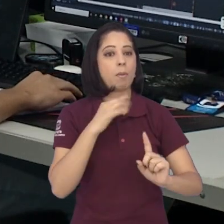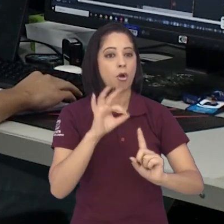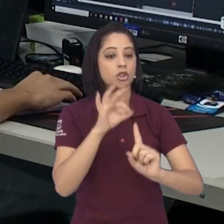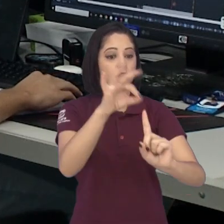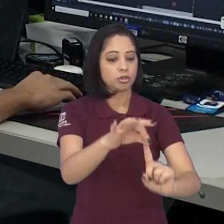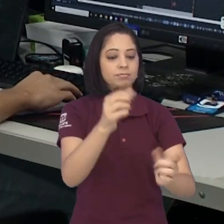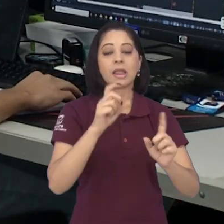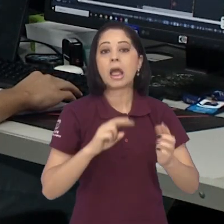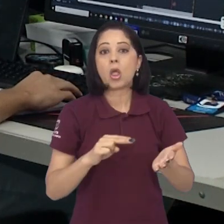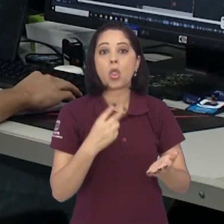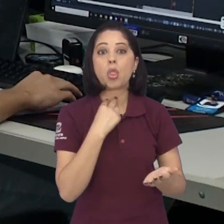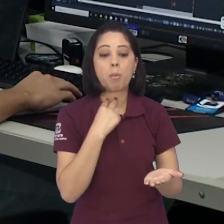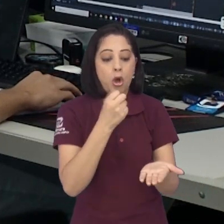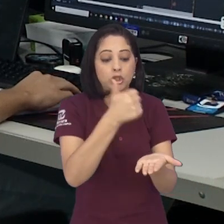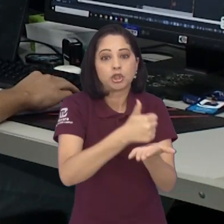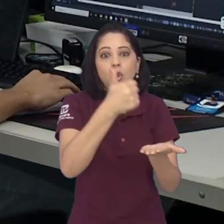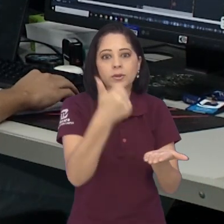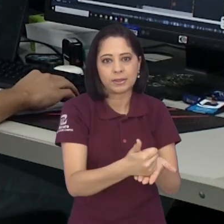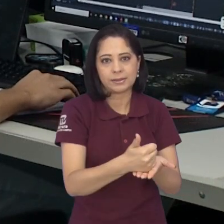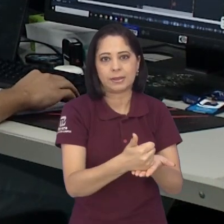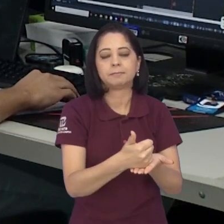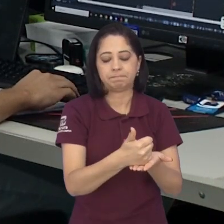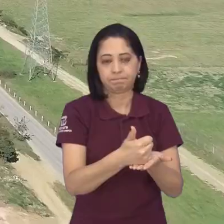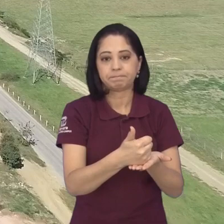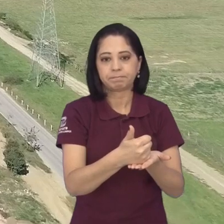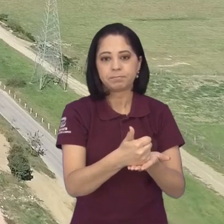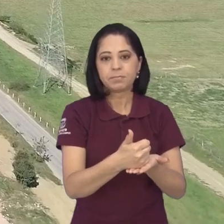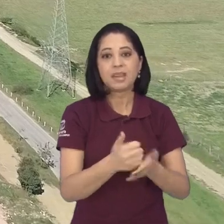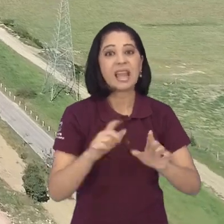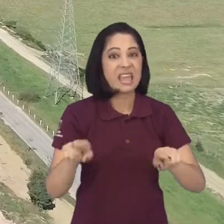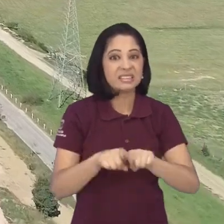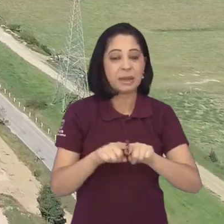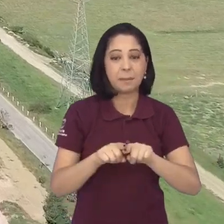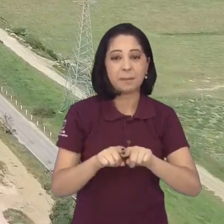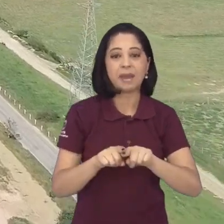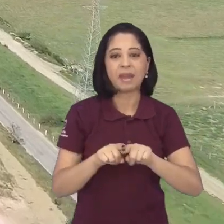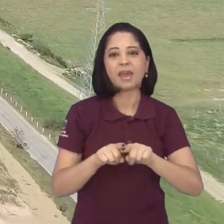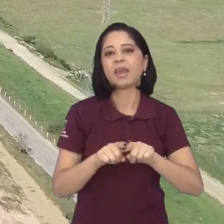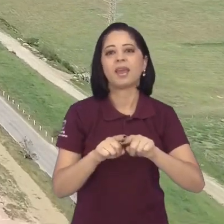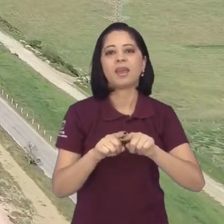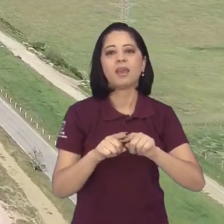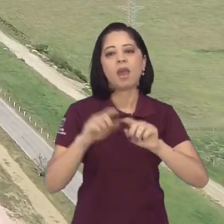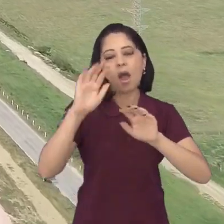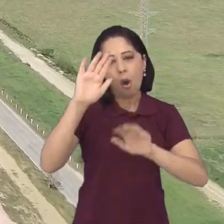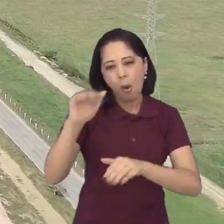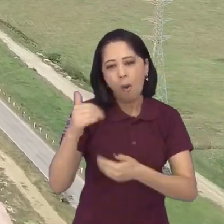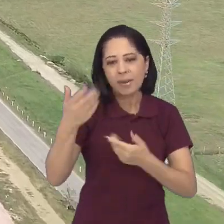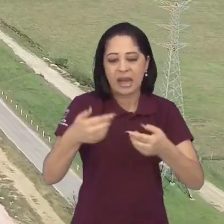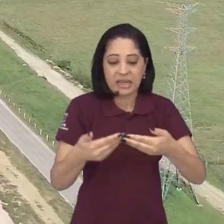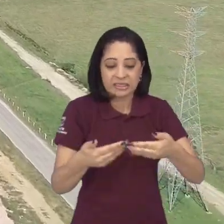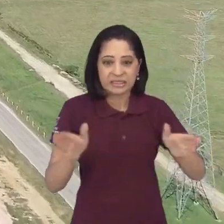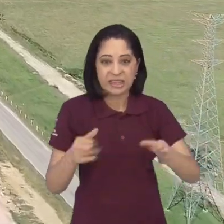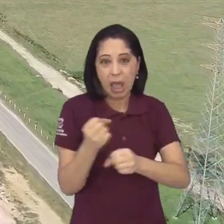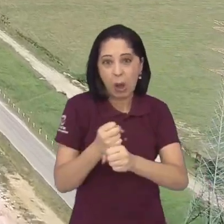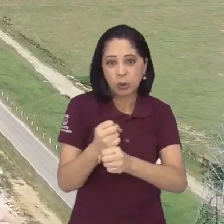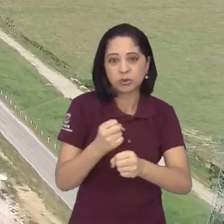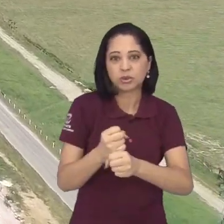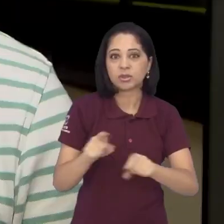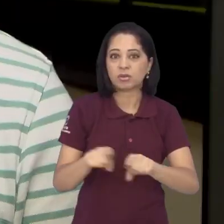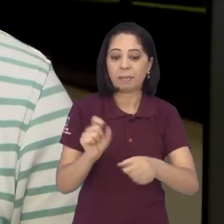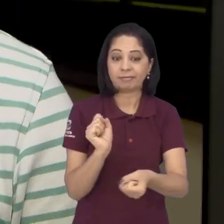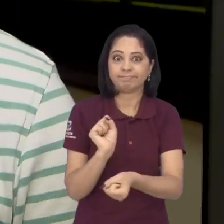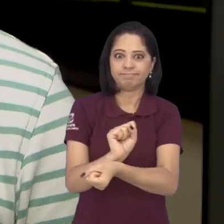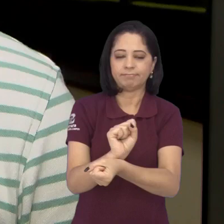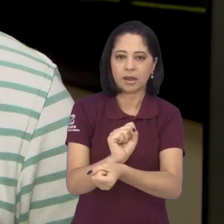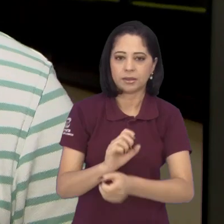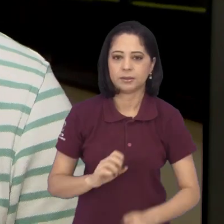e contratações durante o período da corrida eleitoral. Até mesmo as cerimônias de inauguração de obras ficam suspensas.